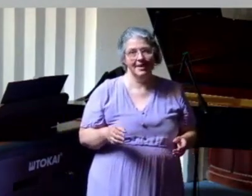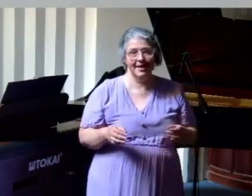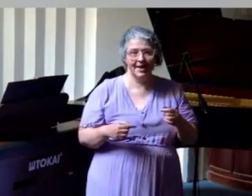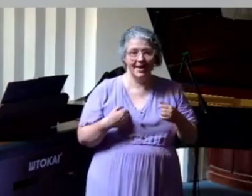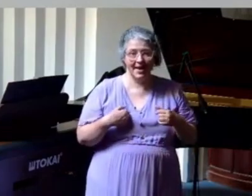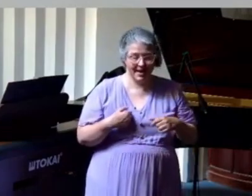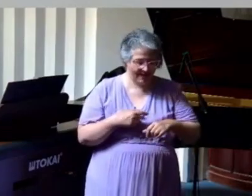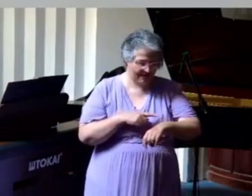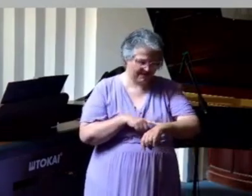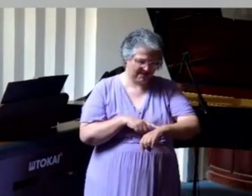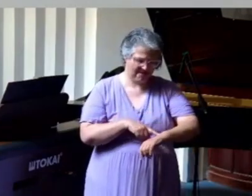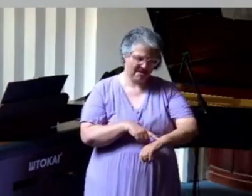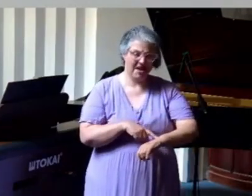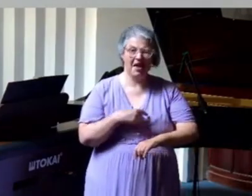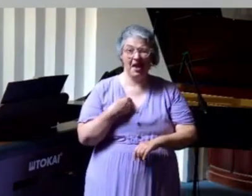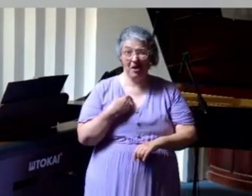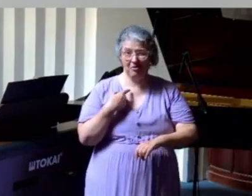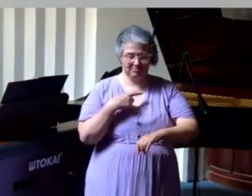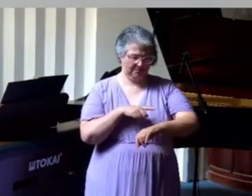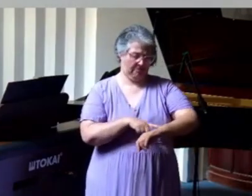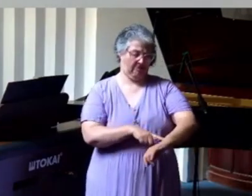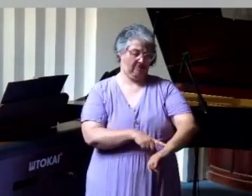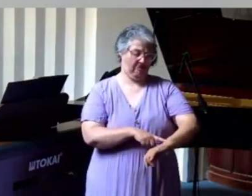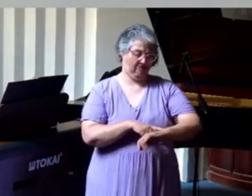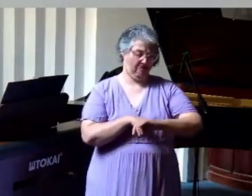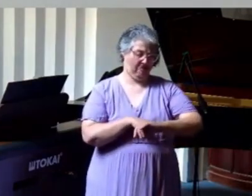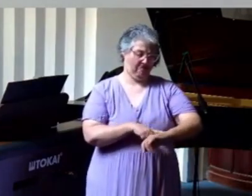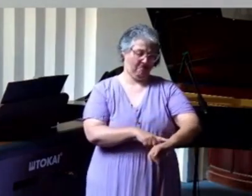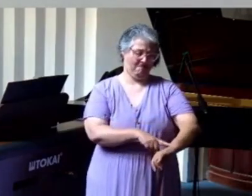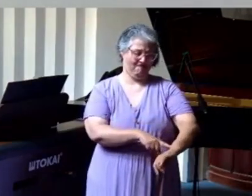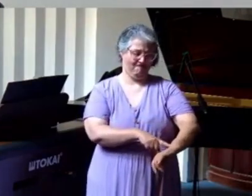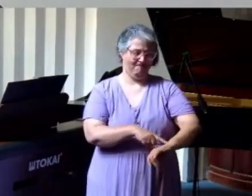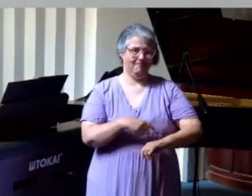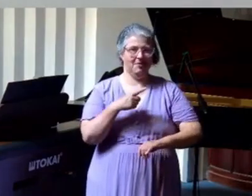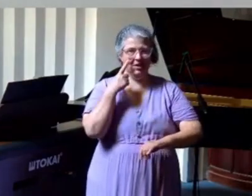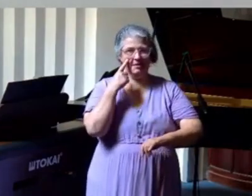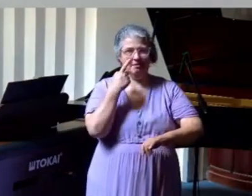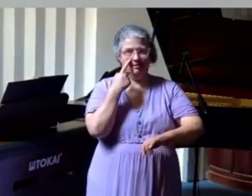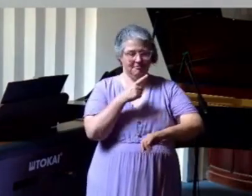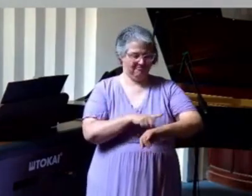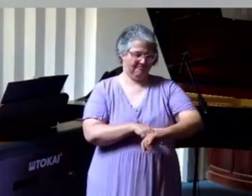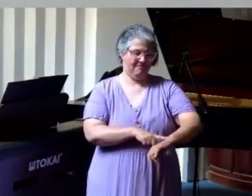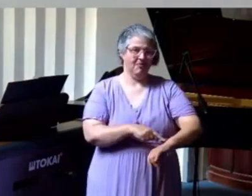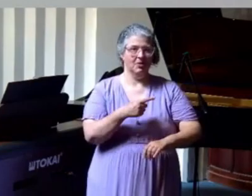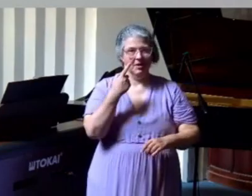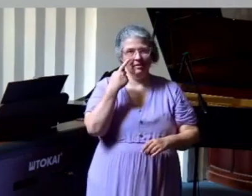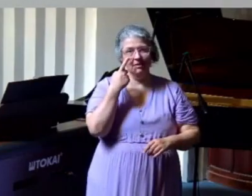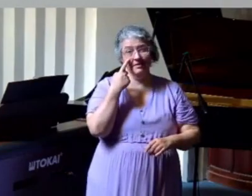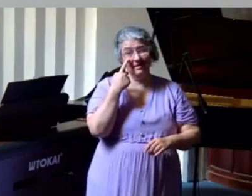ponteiros são pequenininhos. O que eu quero dizer com isso? Sua vista pode até cansar.